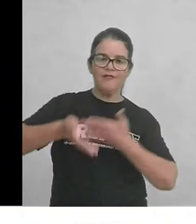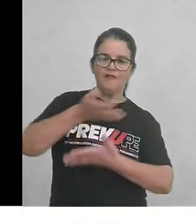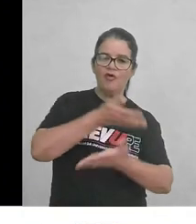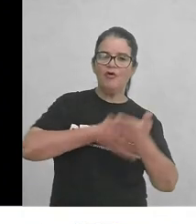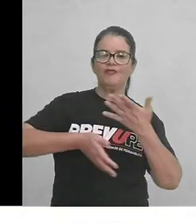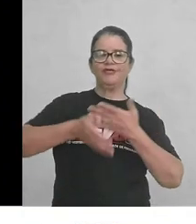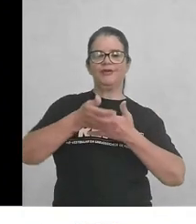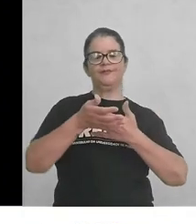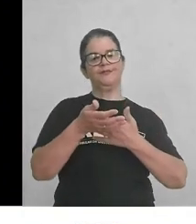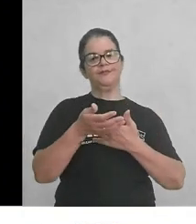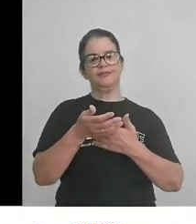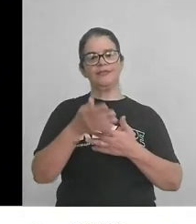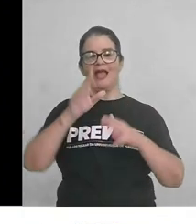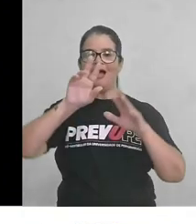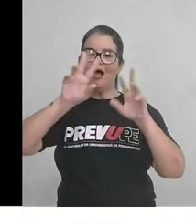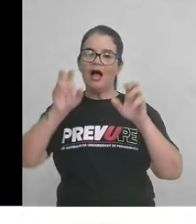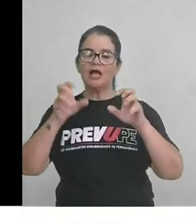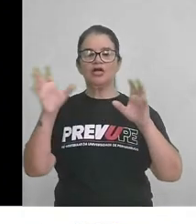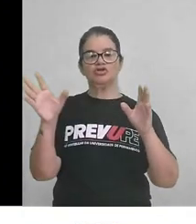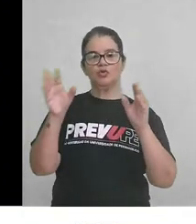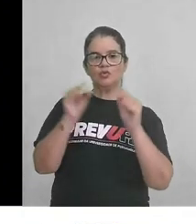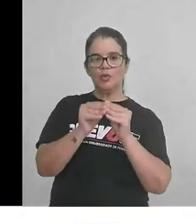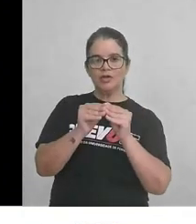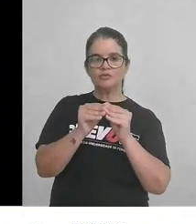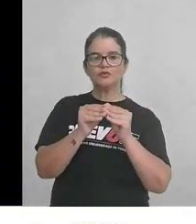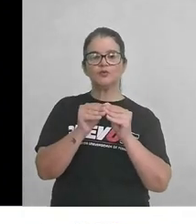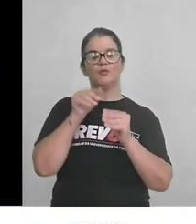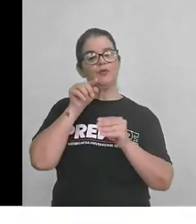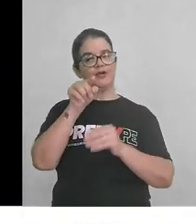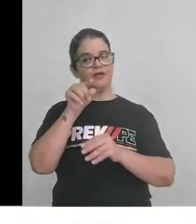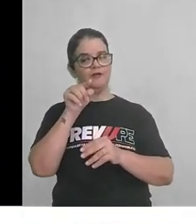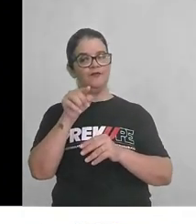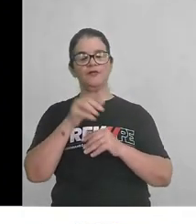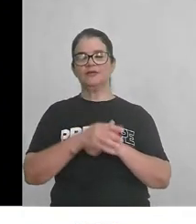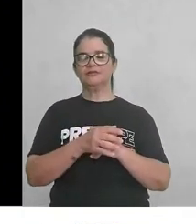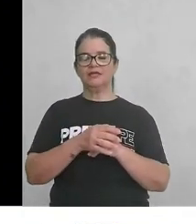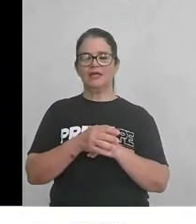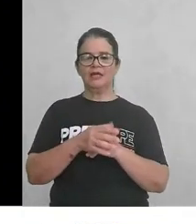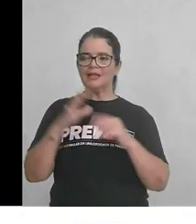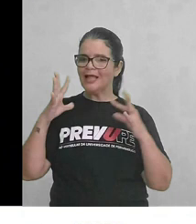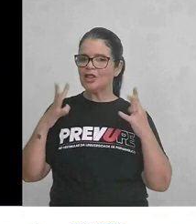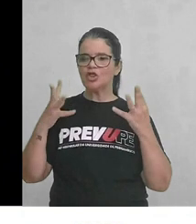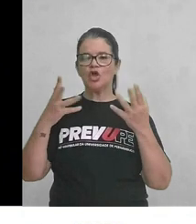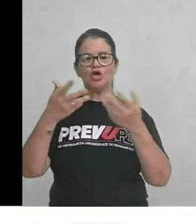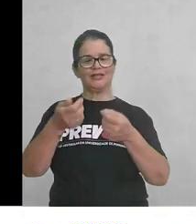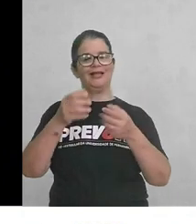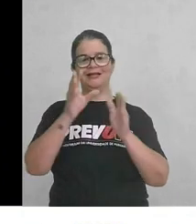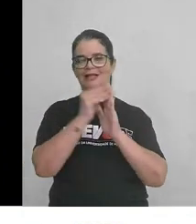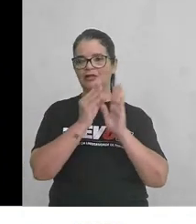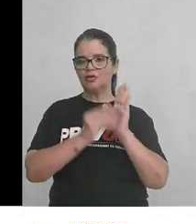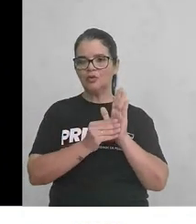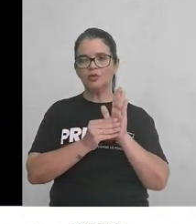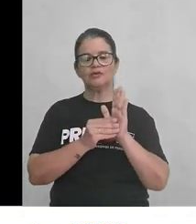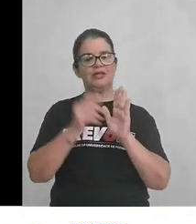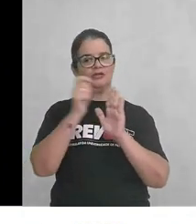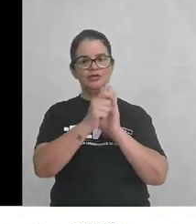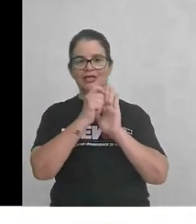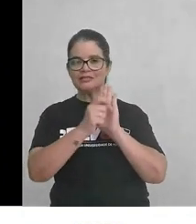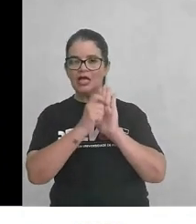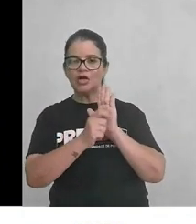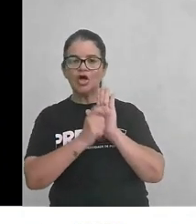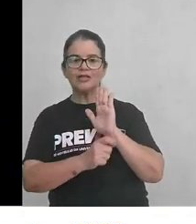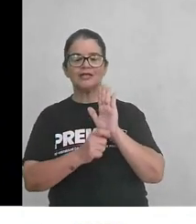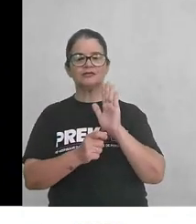na totalidade do conteúdo, tá? Nas anotações, nos sublinhados que você fez durante